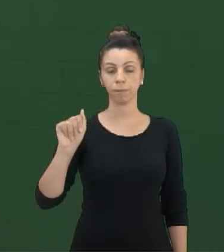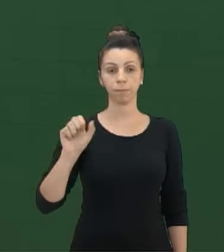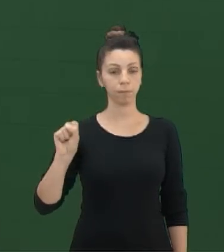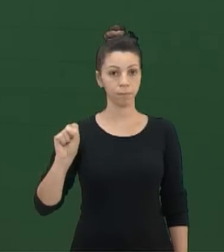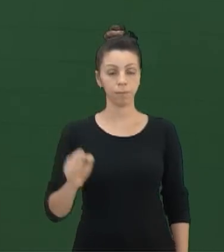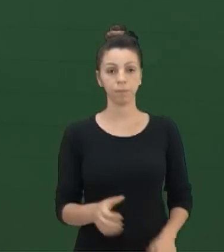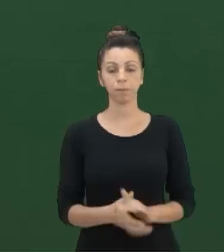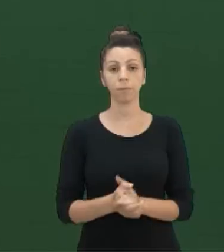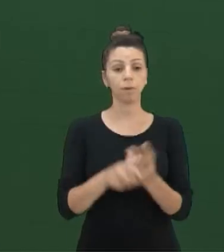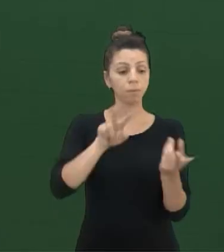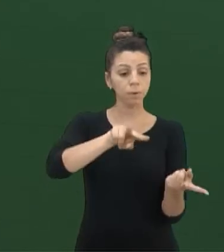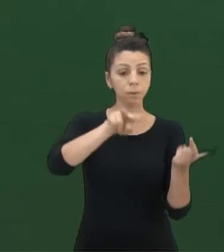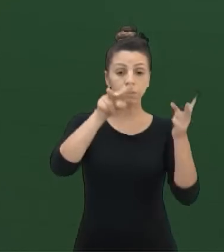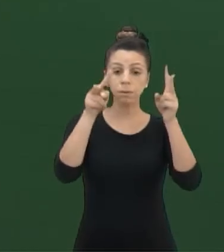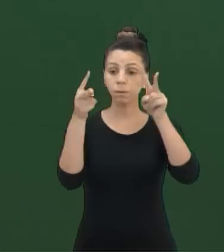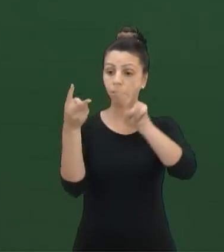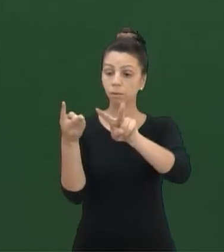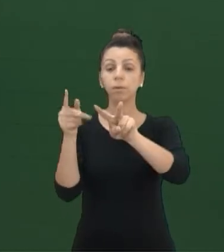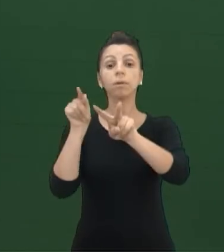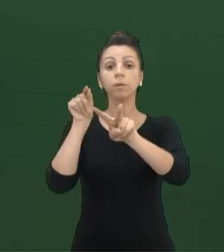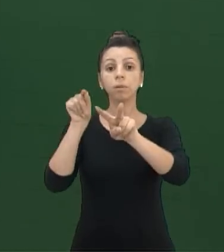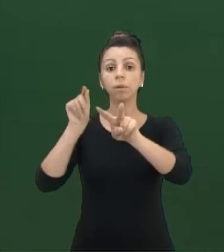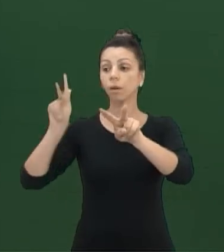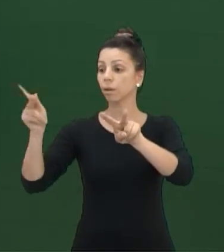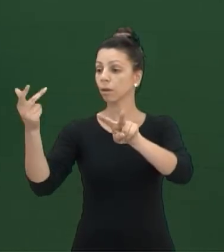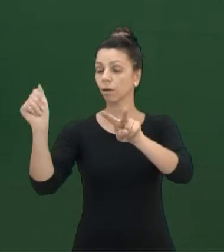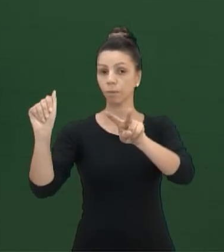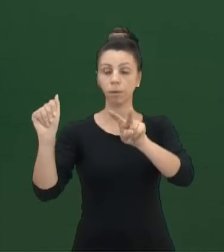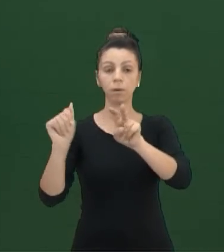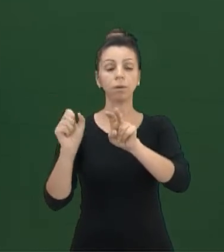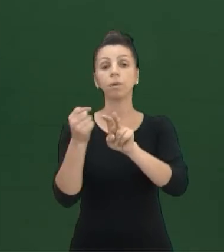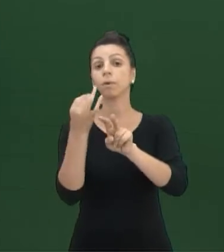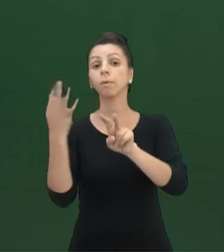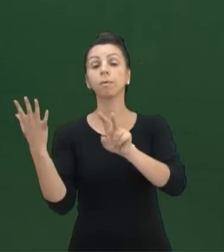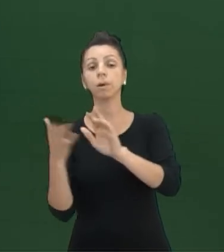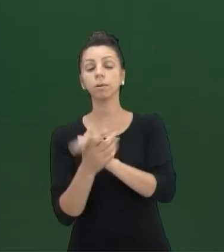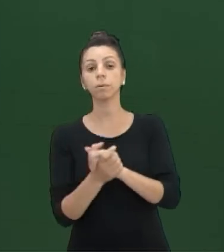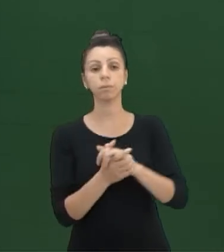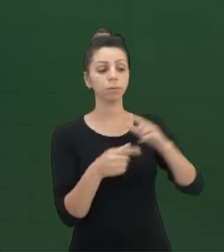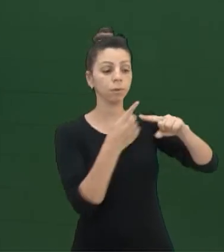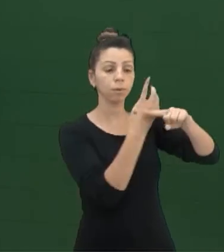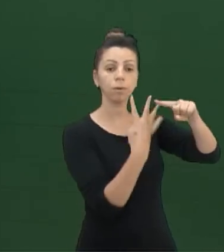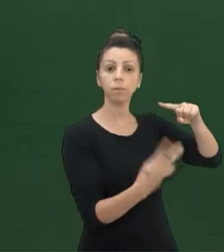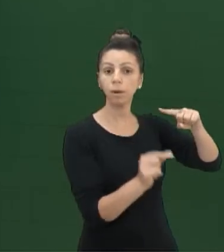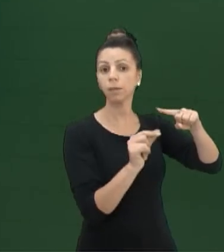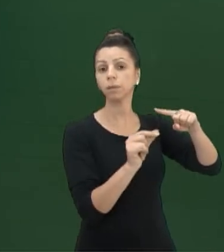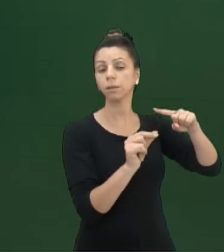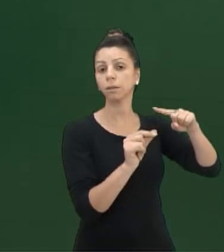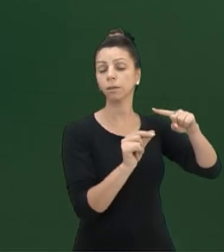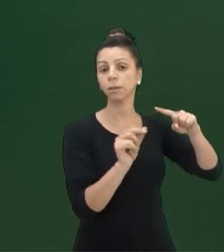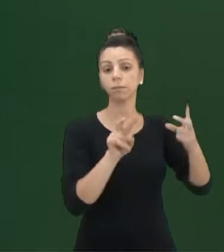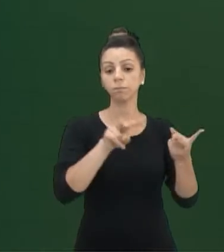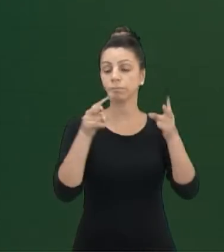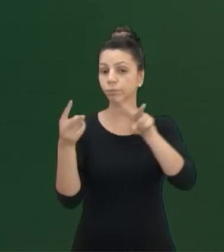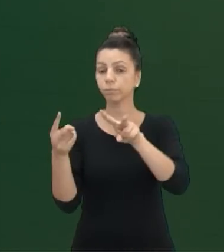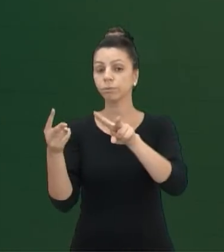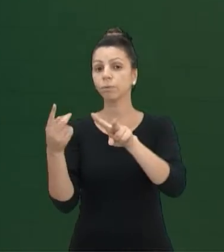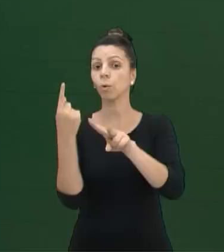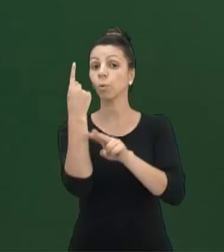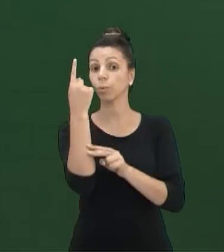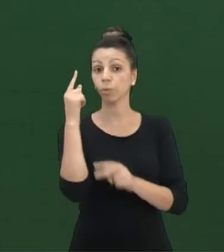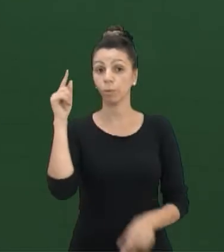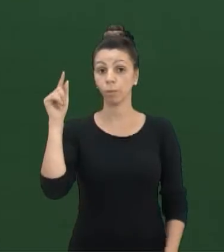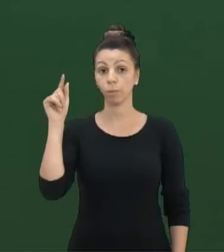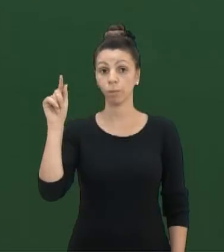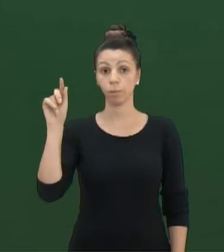Para transformar isso em alqueire, primeiro a gente vai ter que saber quanto mede a quarta e quanto mede um alqueire. Só que, reparem numa